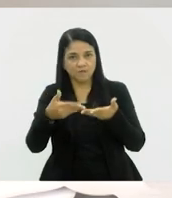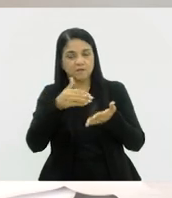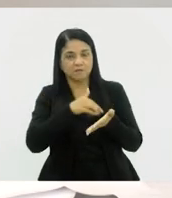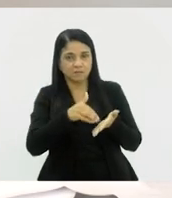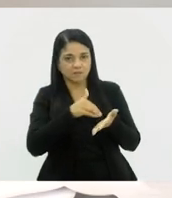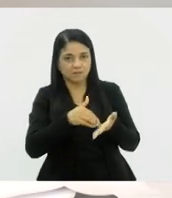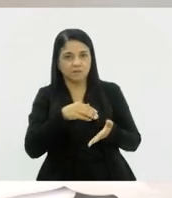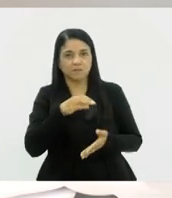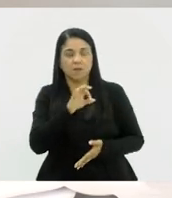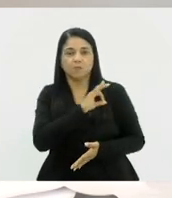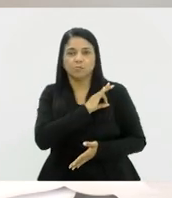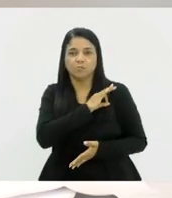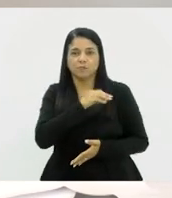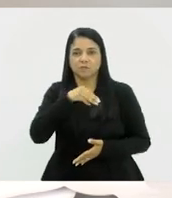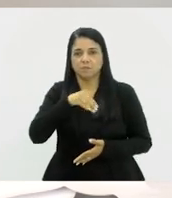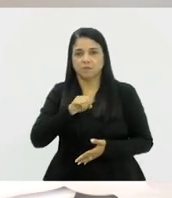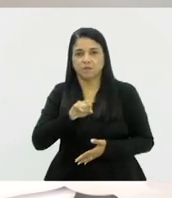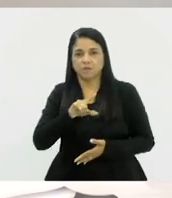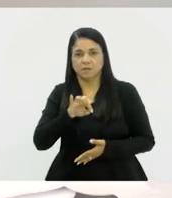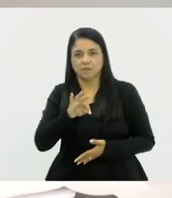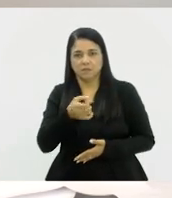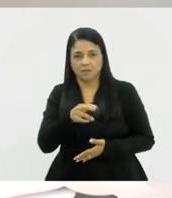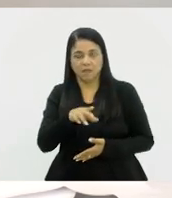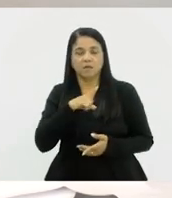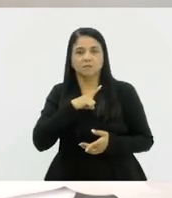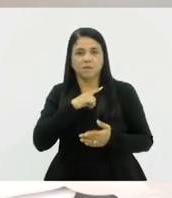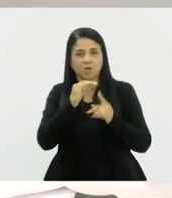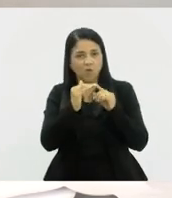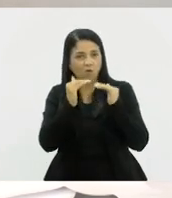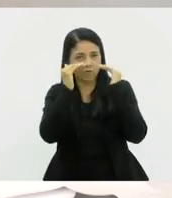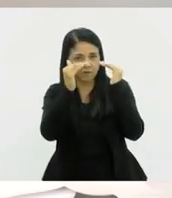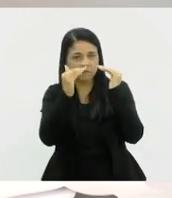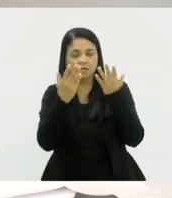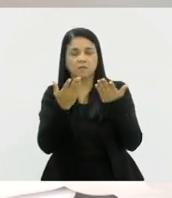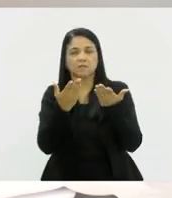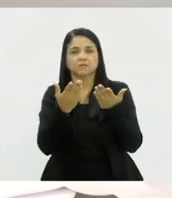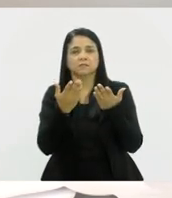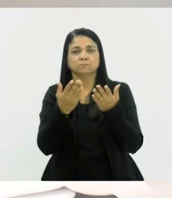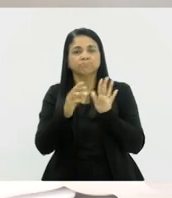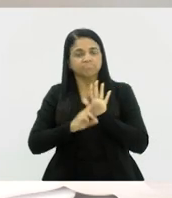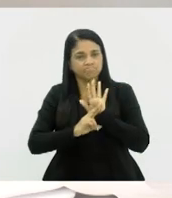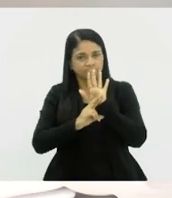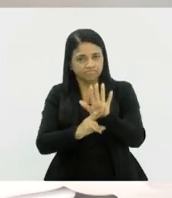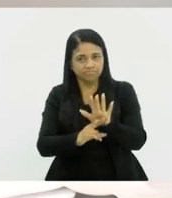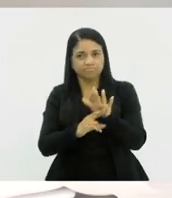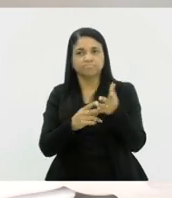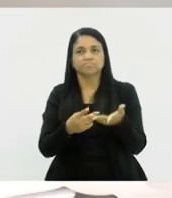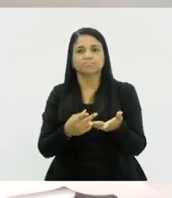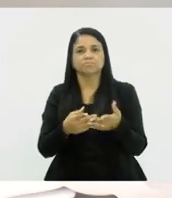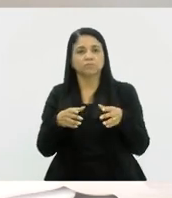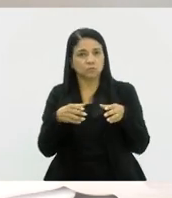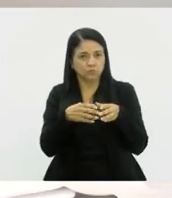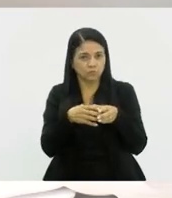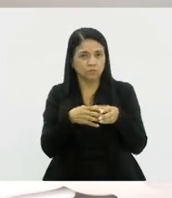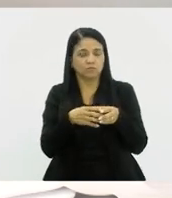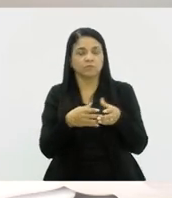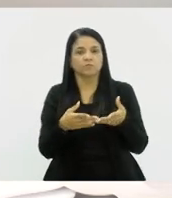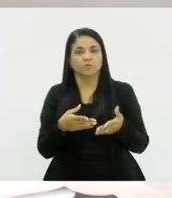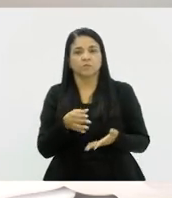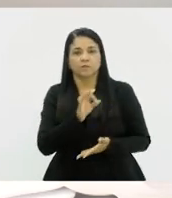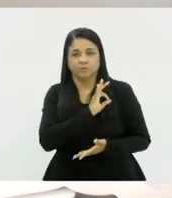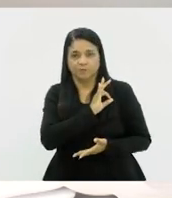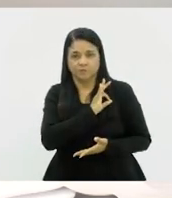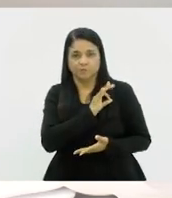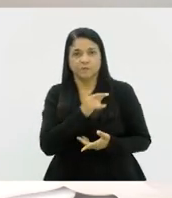Militar o comando da PM sempre enviam oficiais representando a Corporação quando a gente aprovou